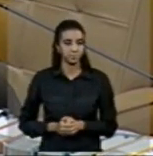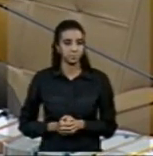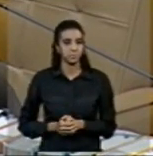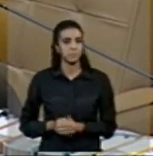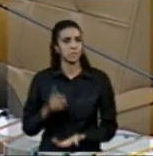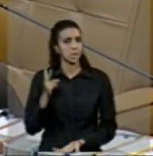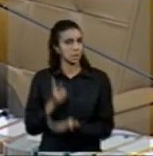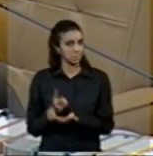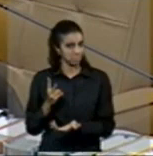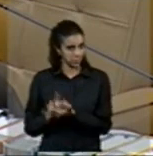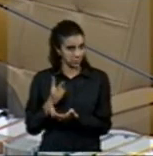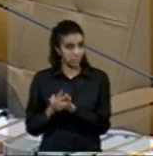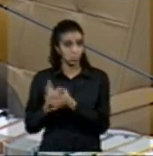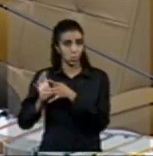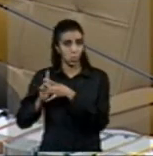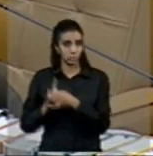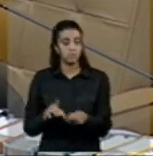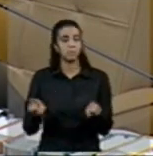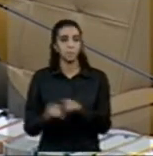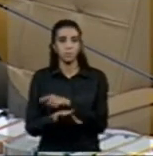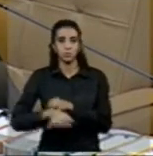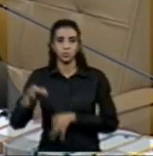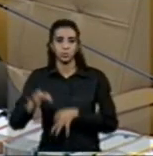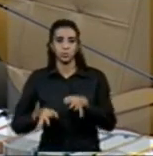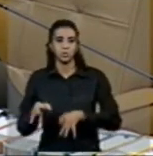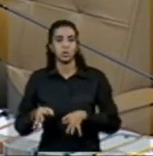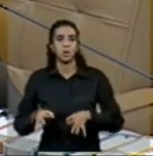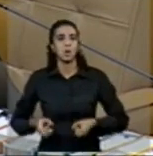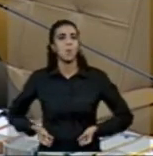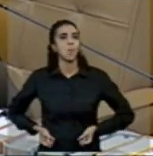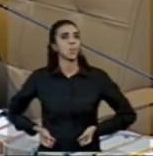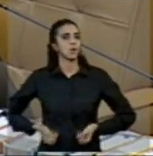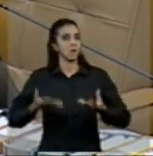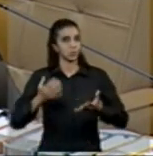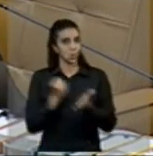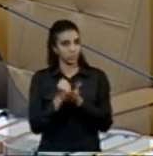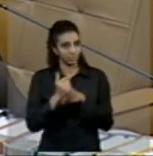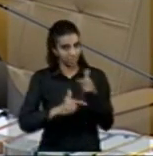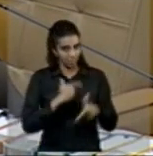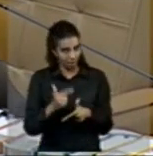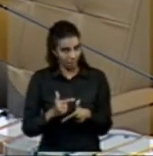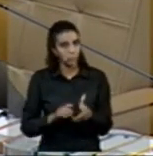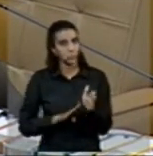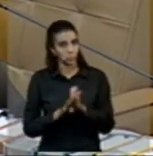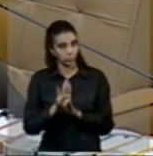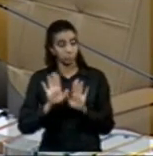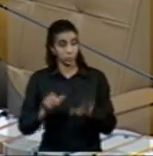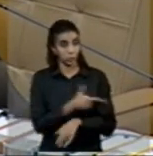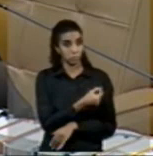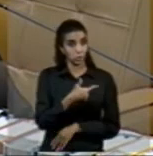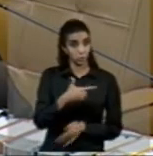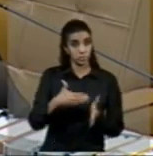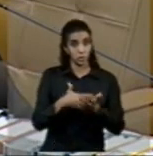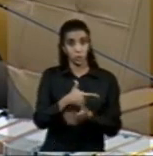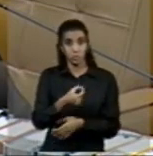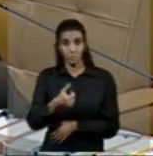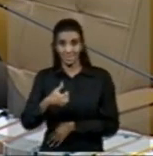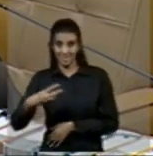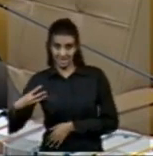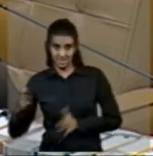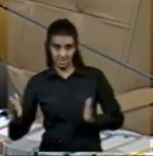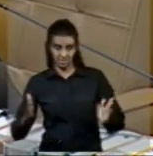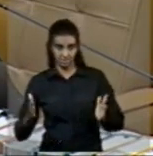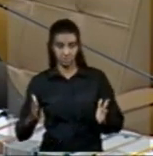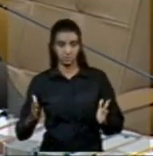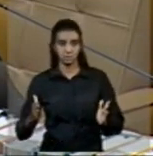quadro jurídico, um aumento significativo do custo do trabalho. Todavia, entre 2002 e 2013,